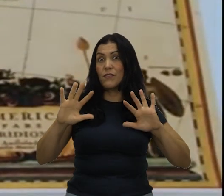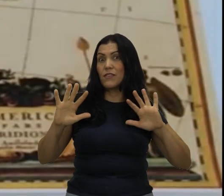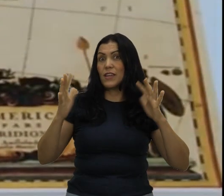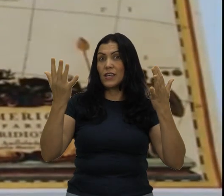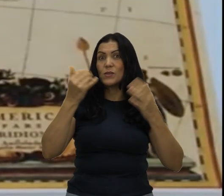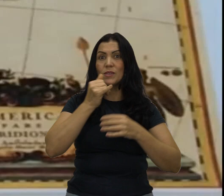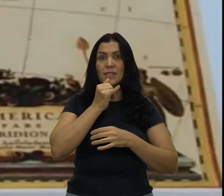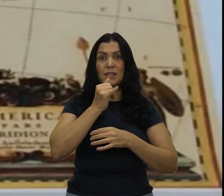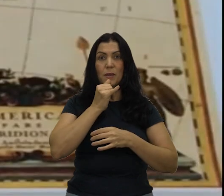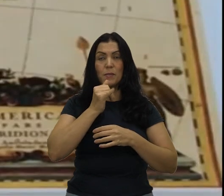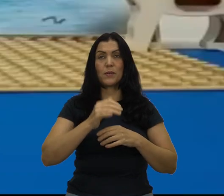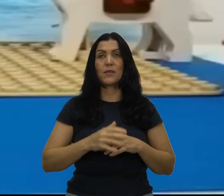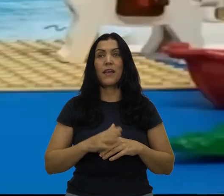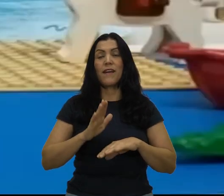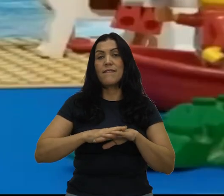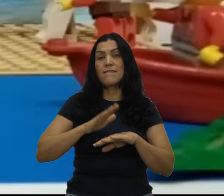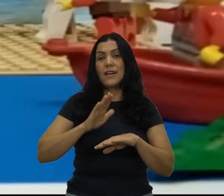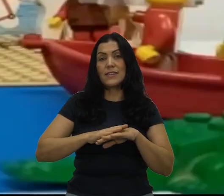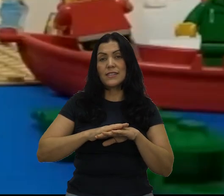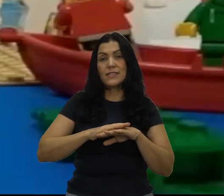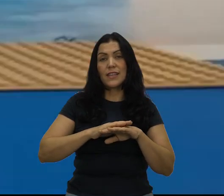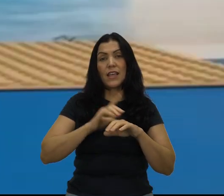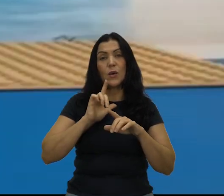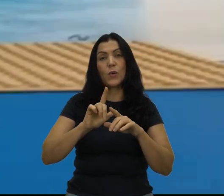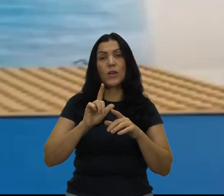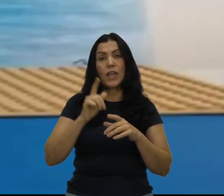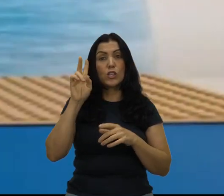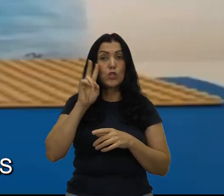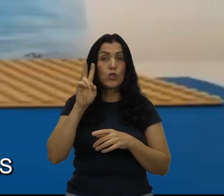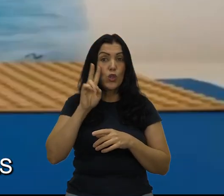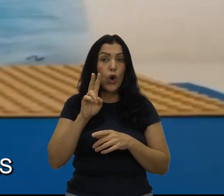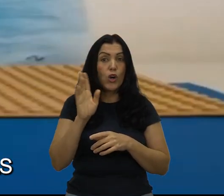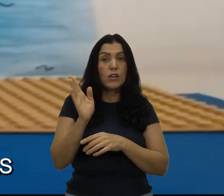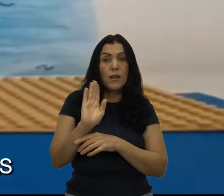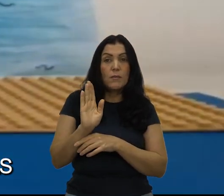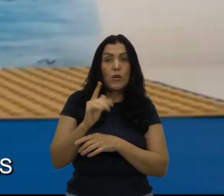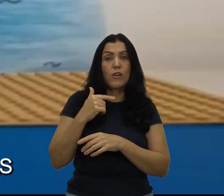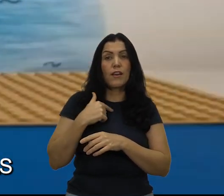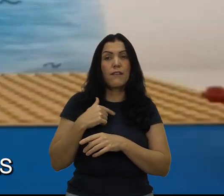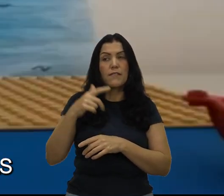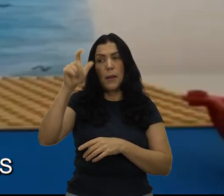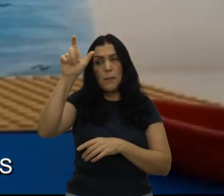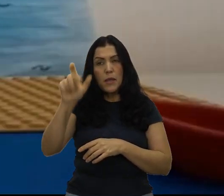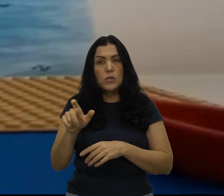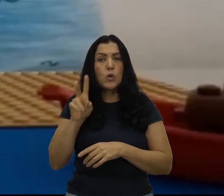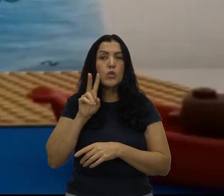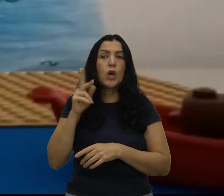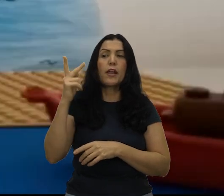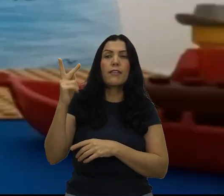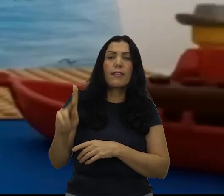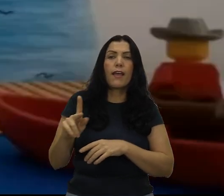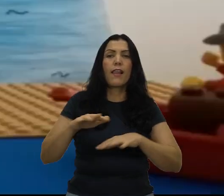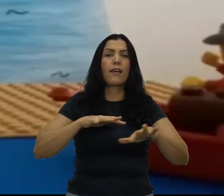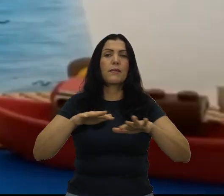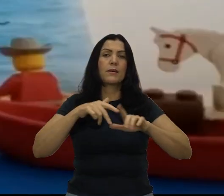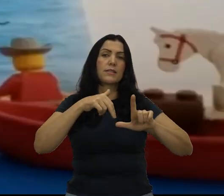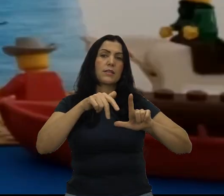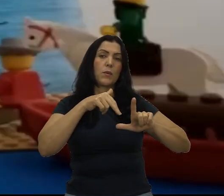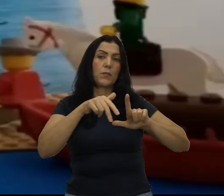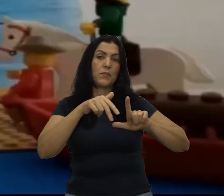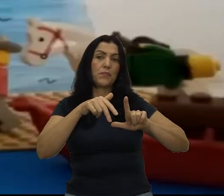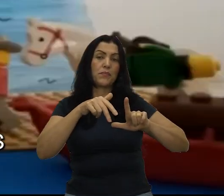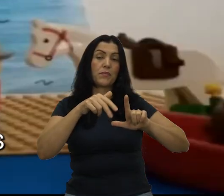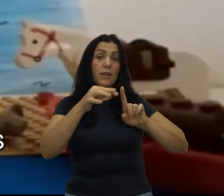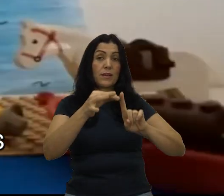eventos históricos, por exemplo. Fazer biografias animadas que contem a história de pessoas por meio de animações stop